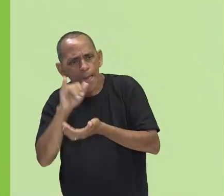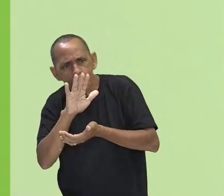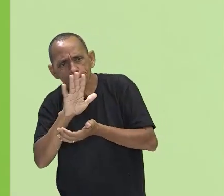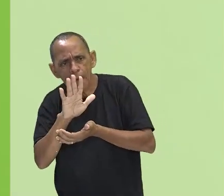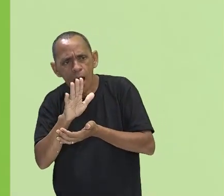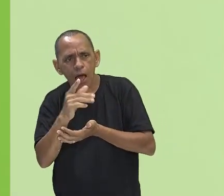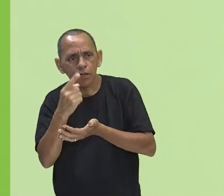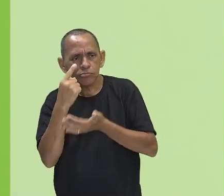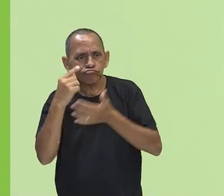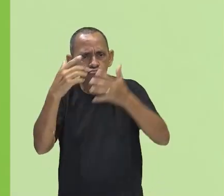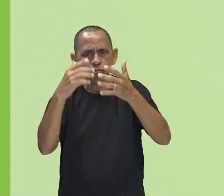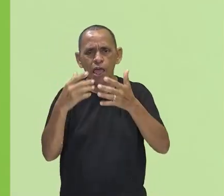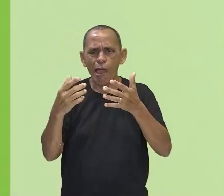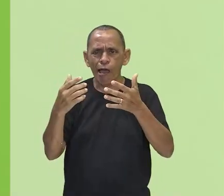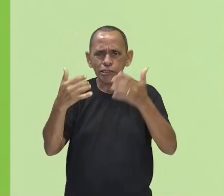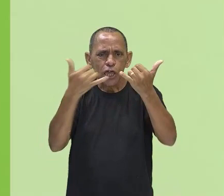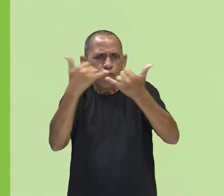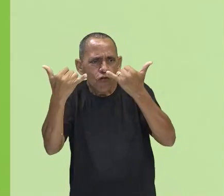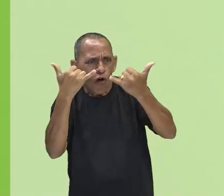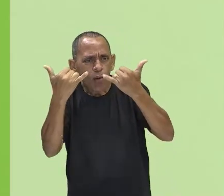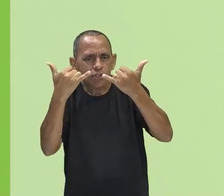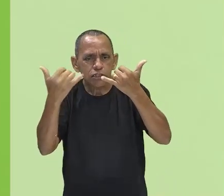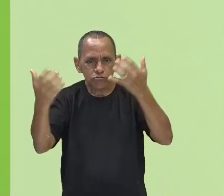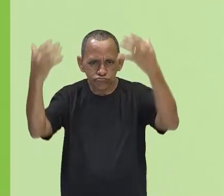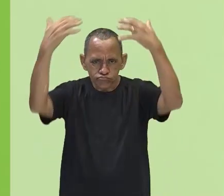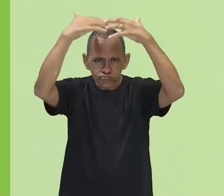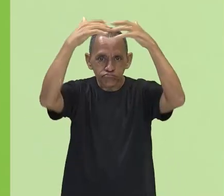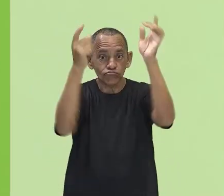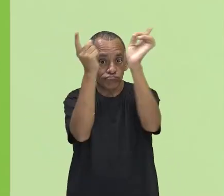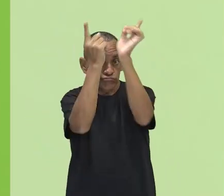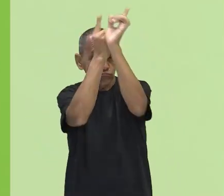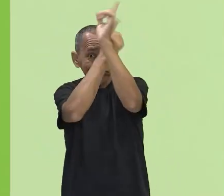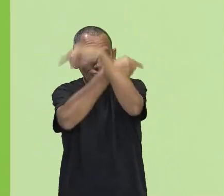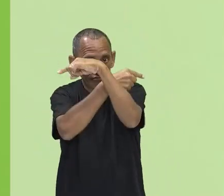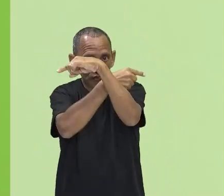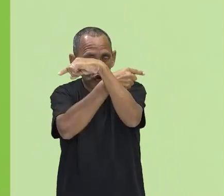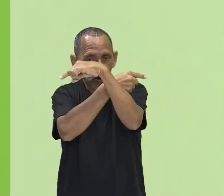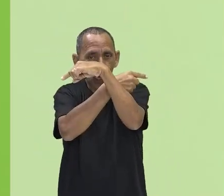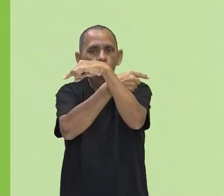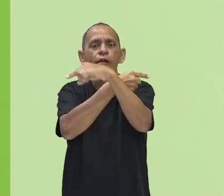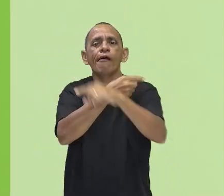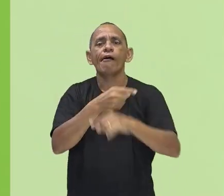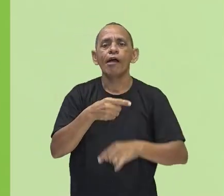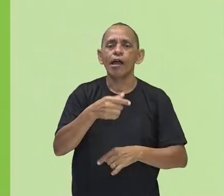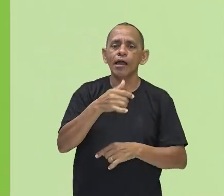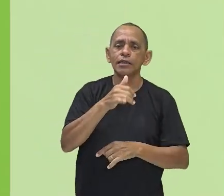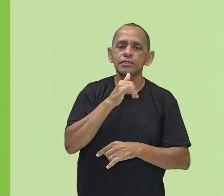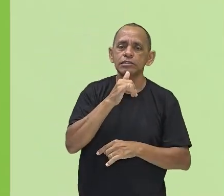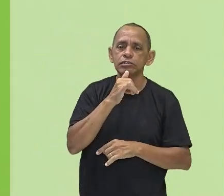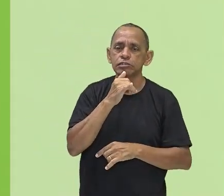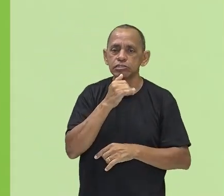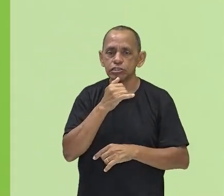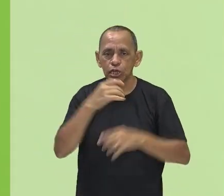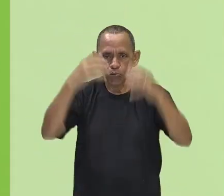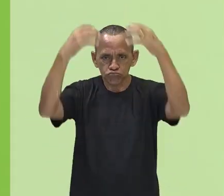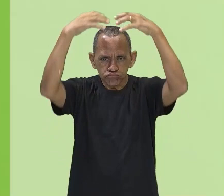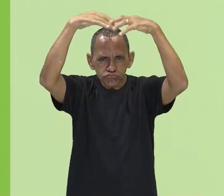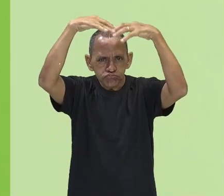no nosso cérebro, ela vai chegar invertida, tá certo? Só que o nosso cérebro, ele conserta a imagem para a gente, tá